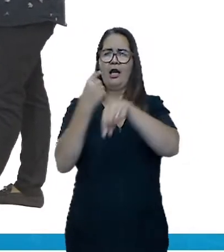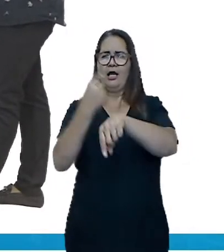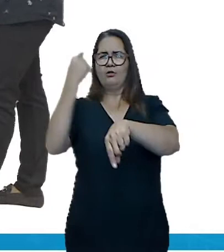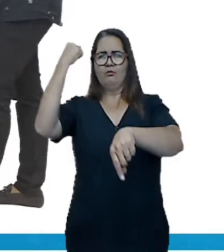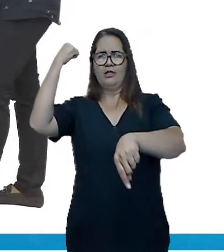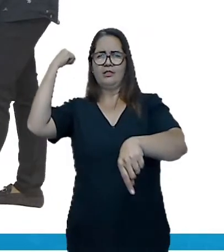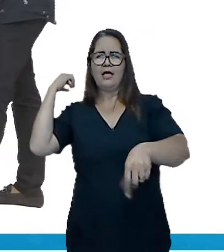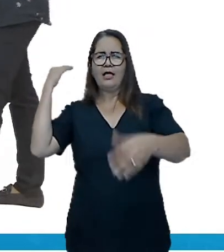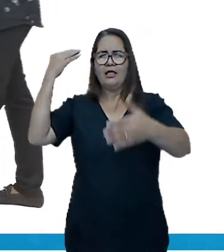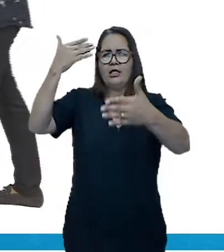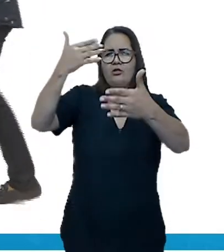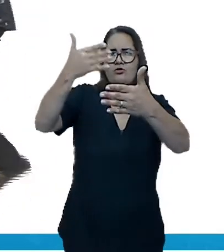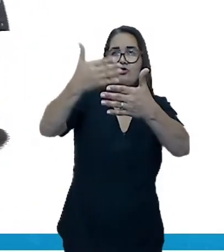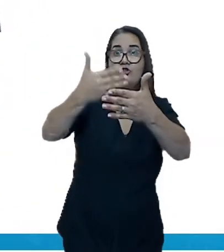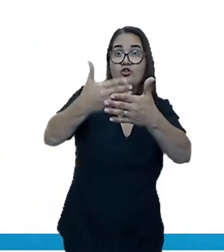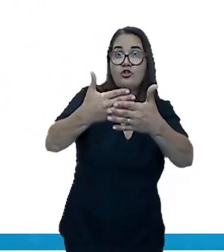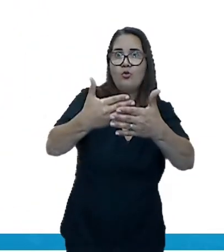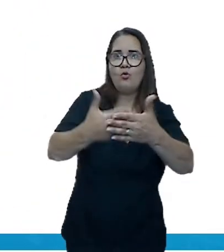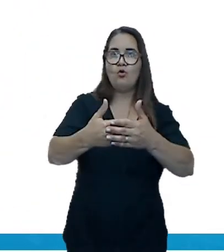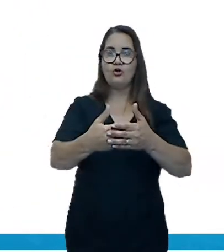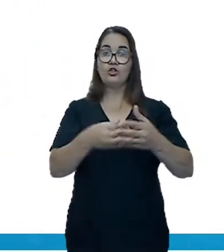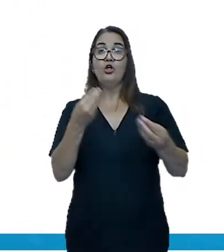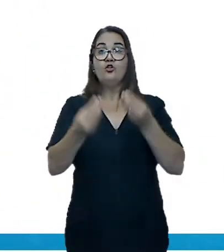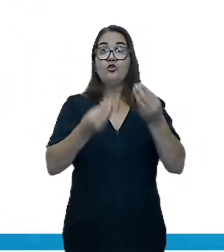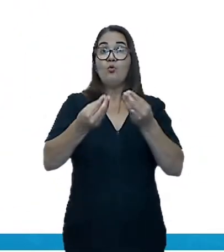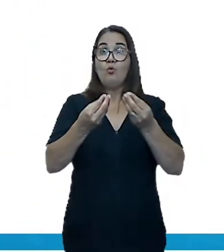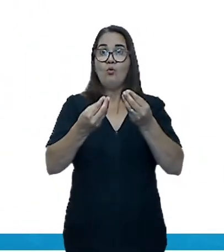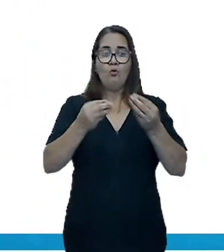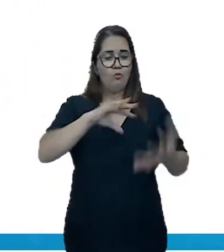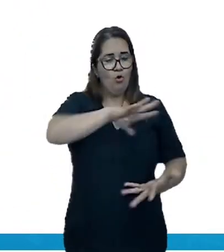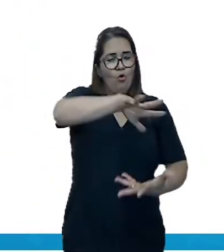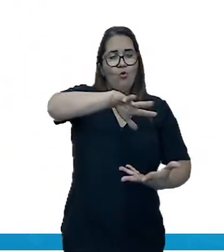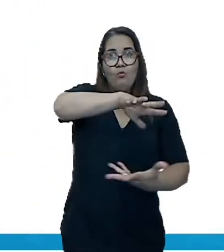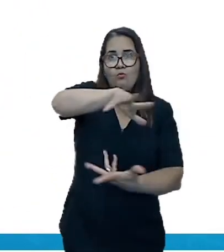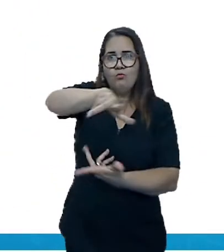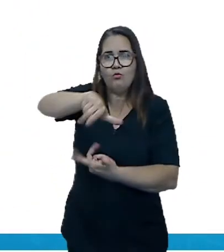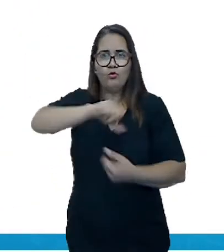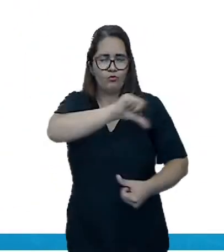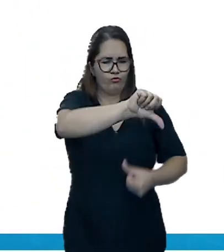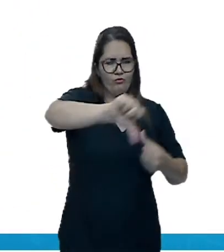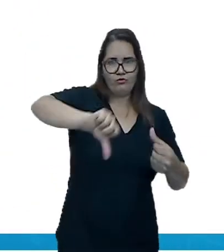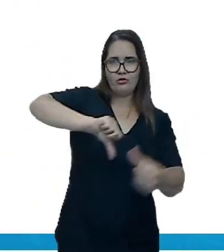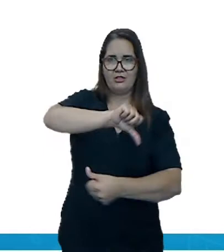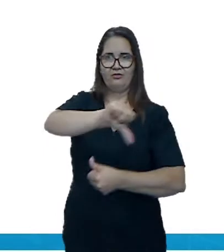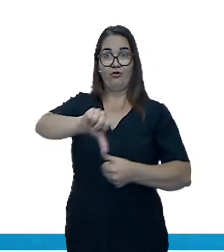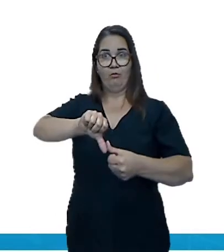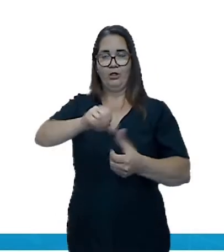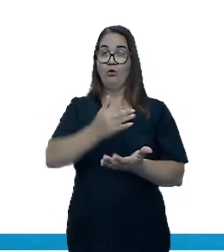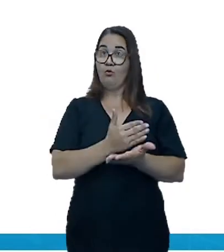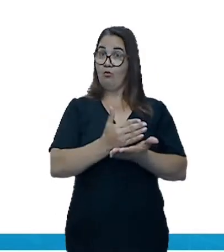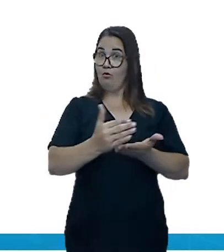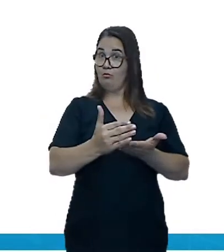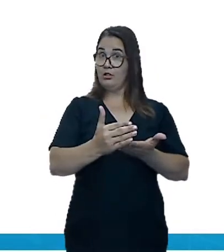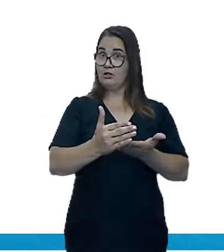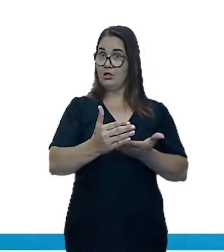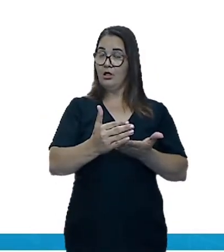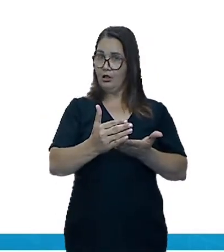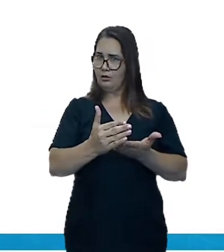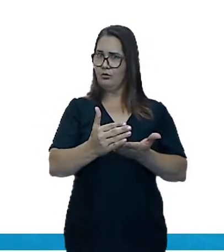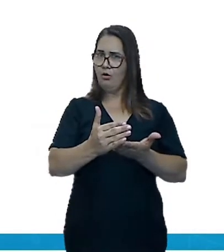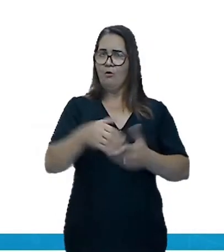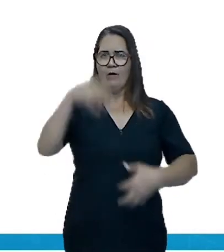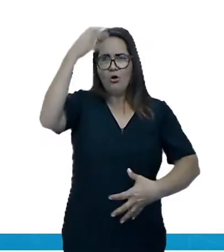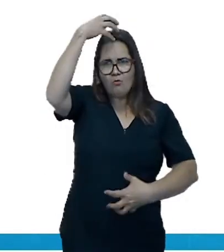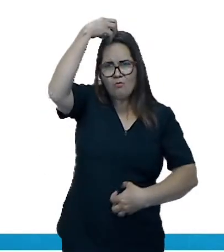homem moderno, como nós vimos na imagem anterior. E isso, o gênero Homo, que